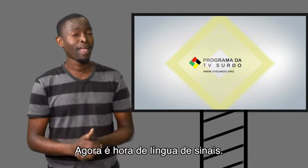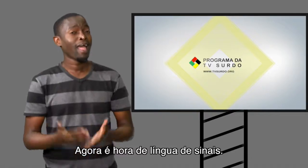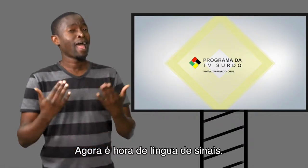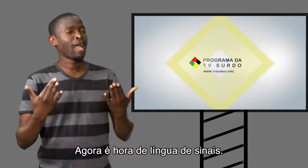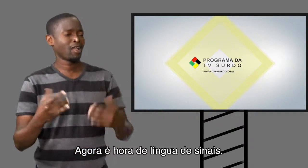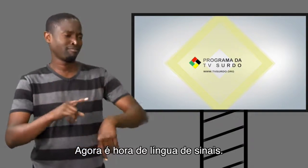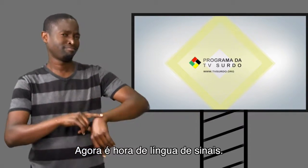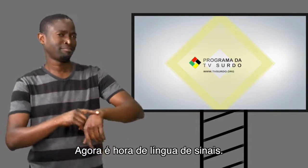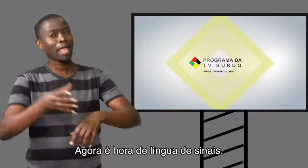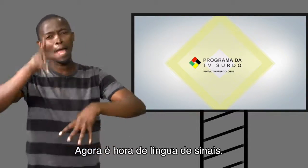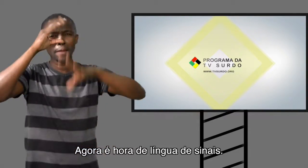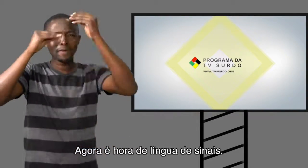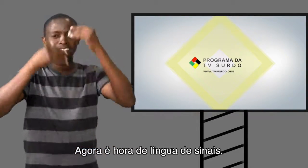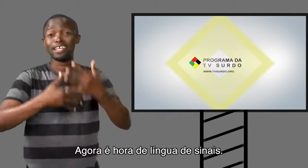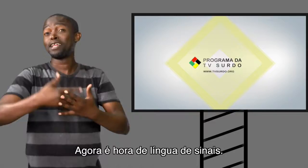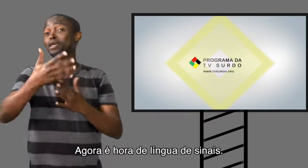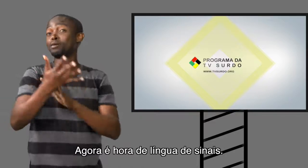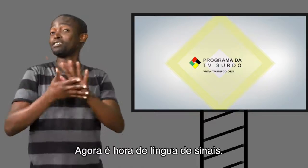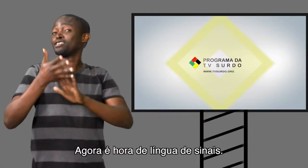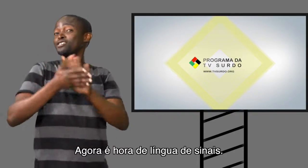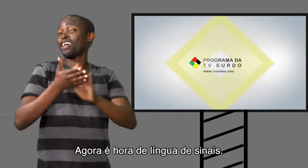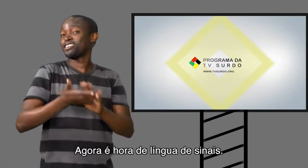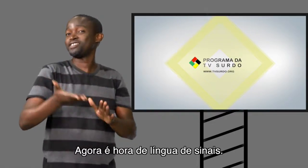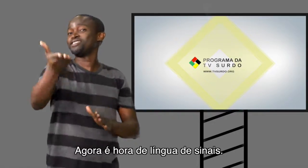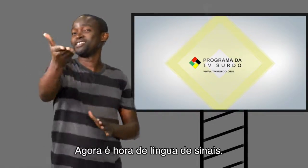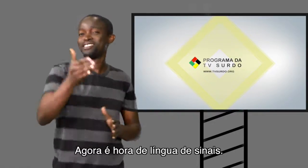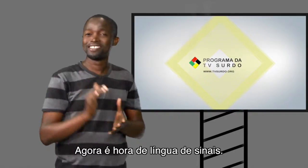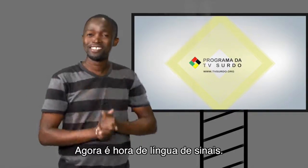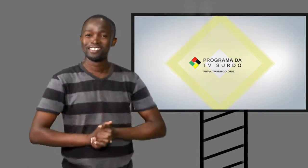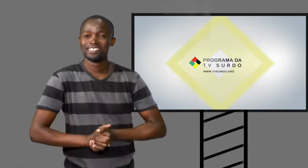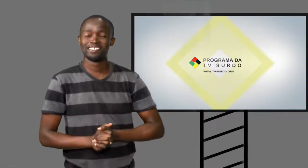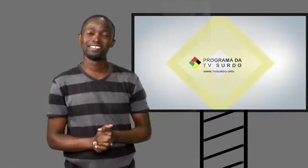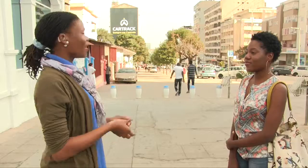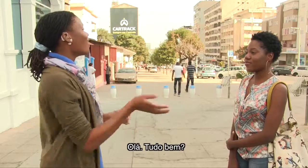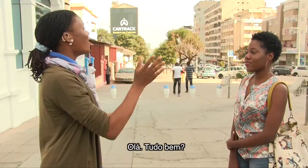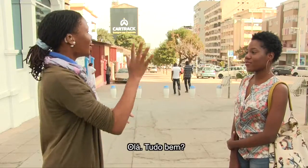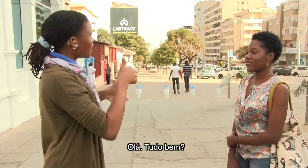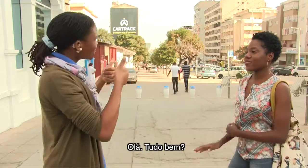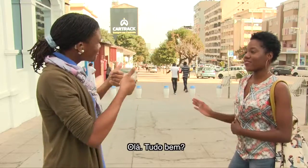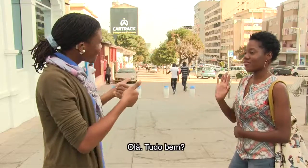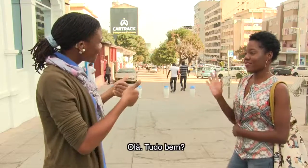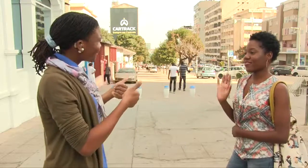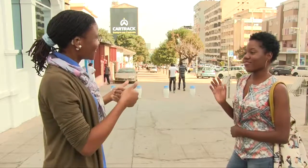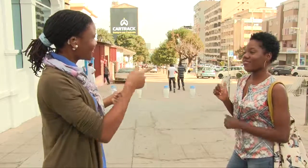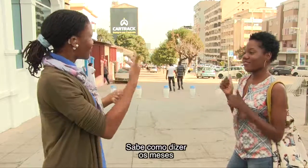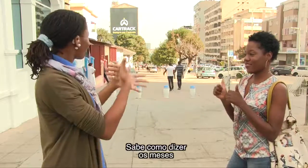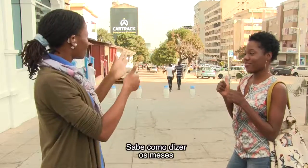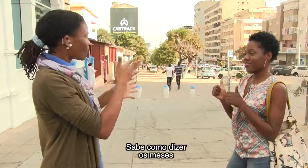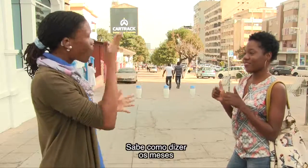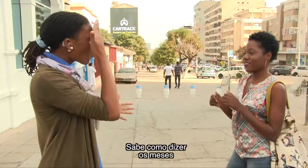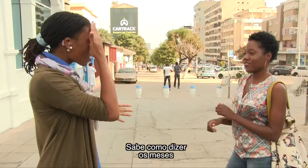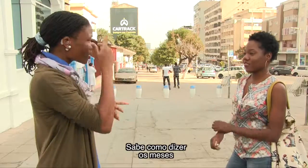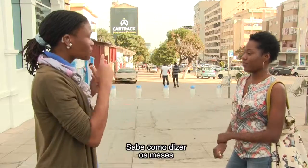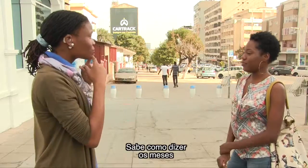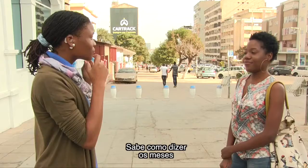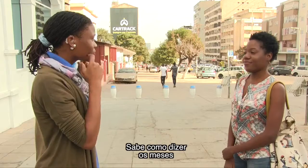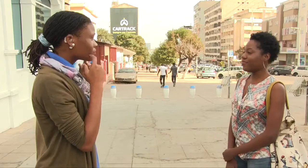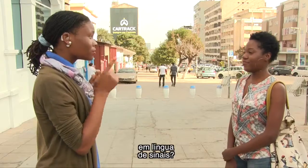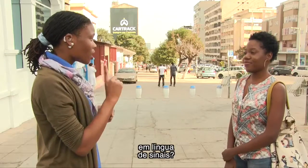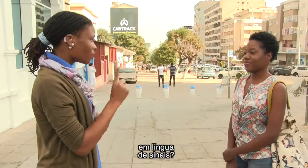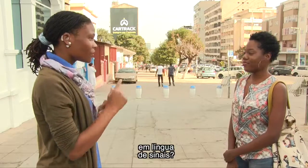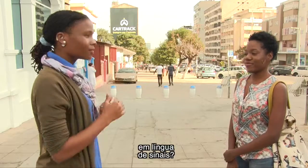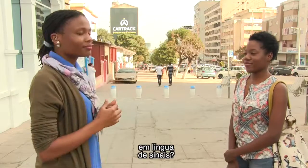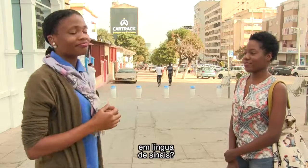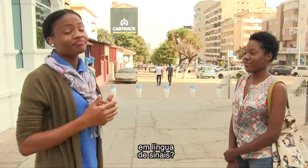Agora é hora de língua de sinais Olá! Tudo bem? Sabe